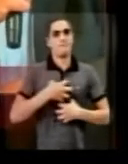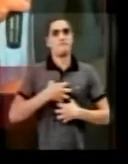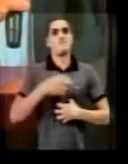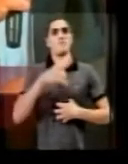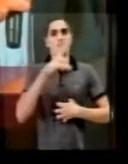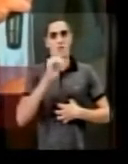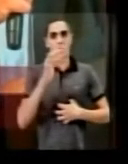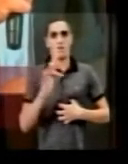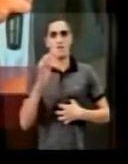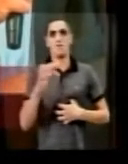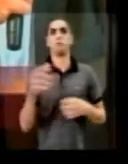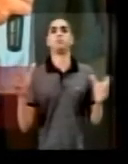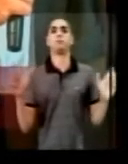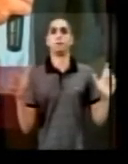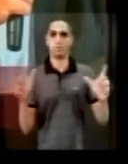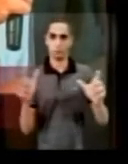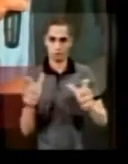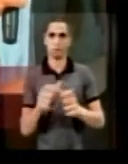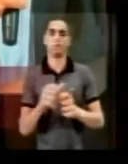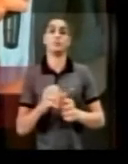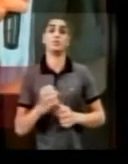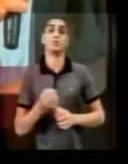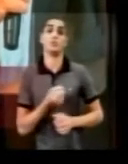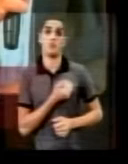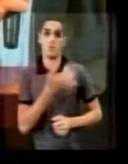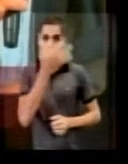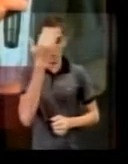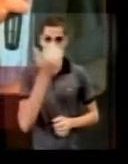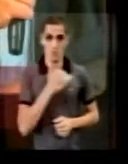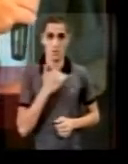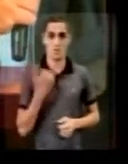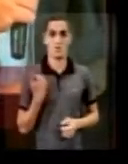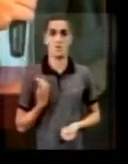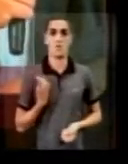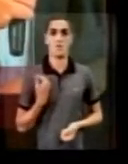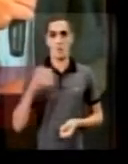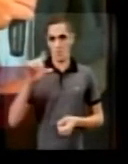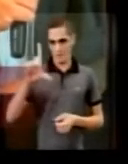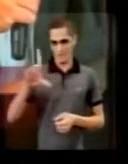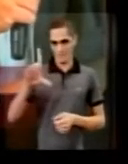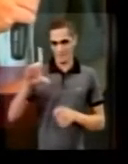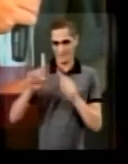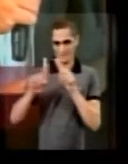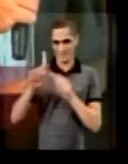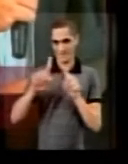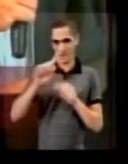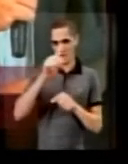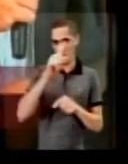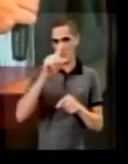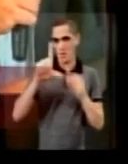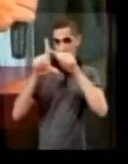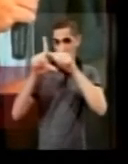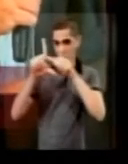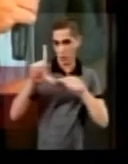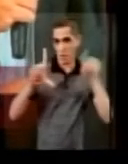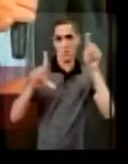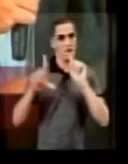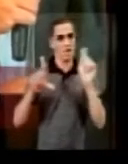curva, nesse gráfico aí, não é nenhuma curva, é barra, né? Então,